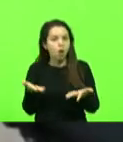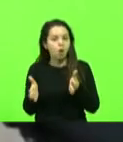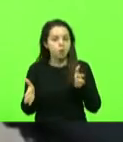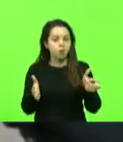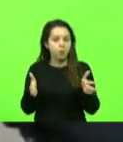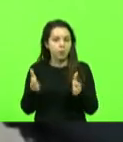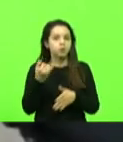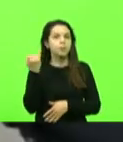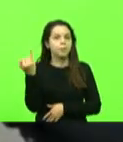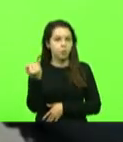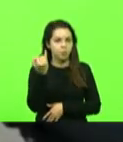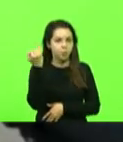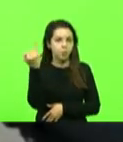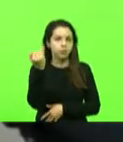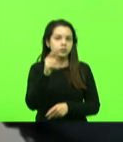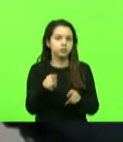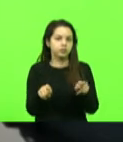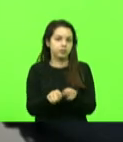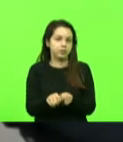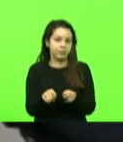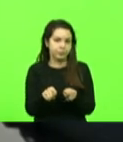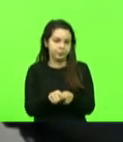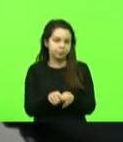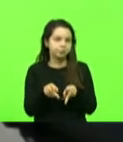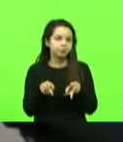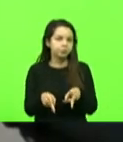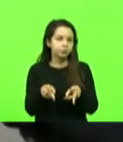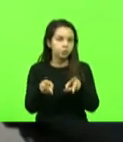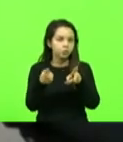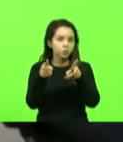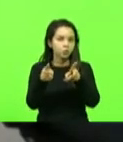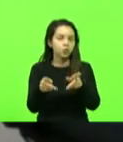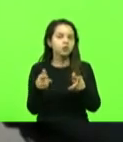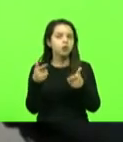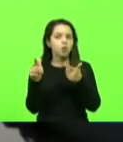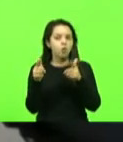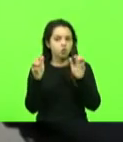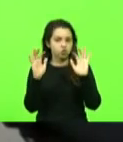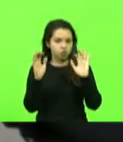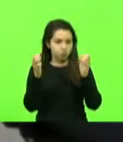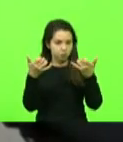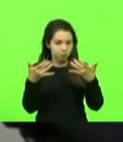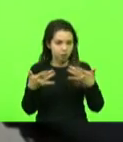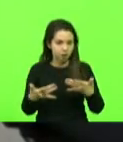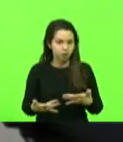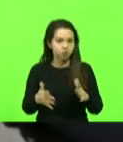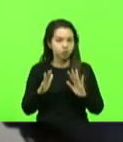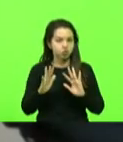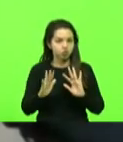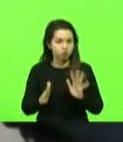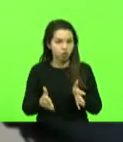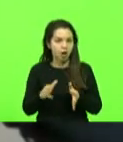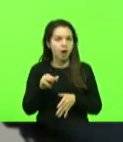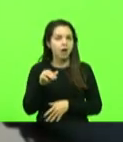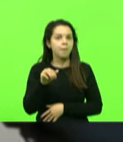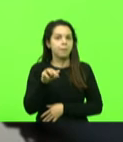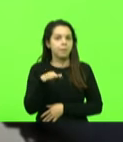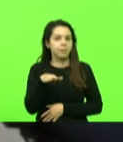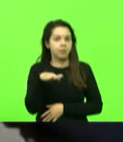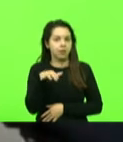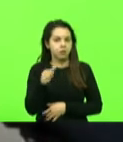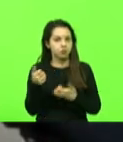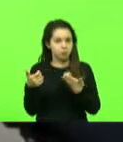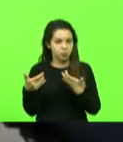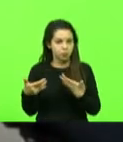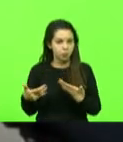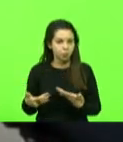debate também. Continuando, então, em algumas questões que já foram pontuadas aqui na fala da Maria Cláudia, dizer